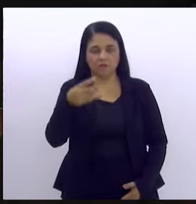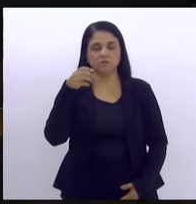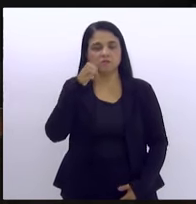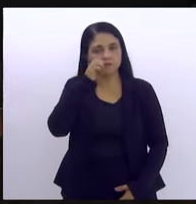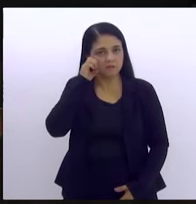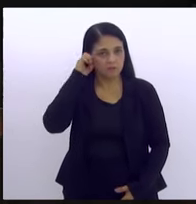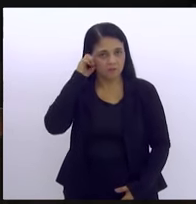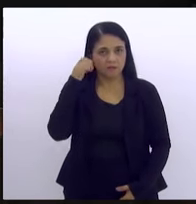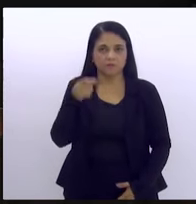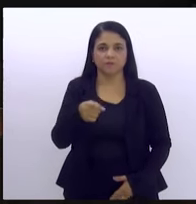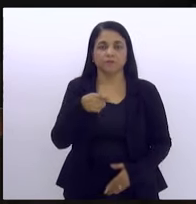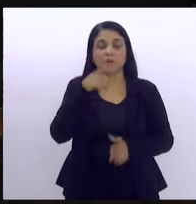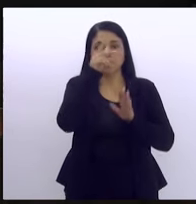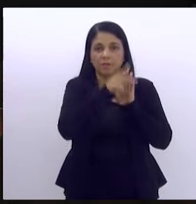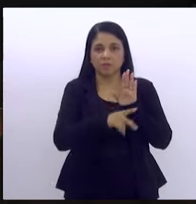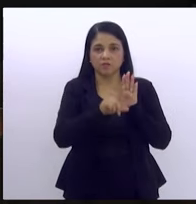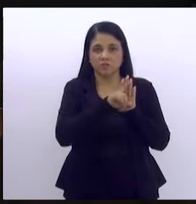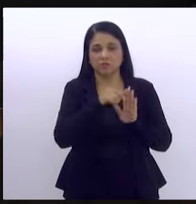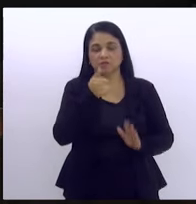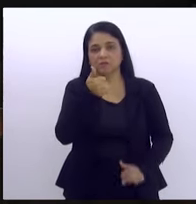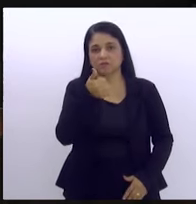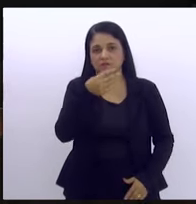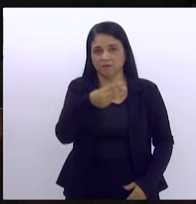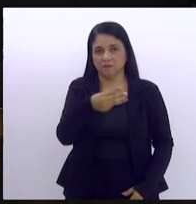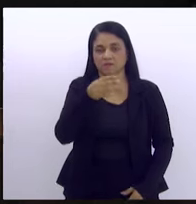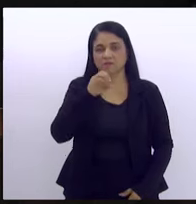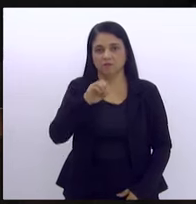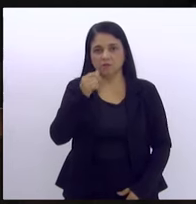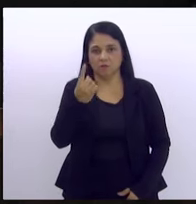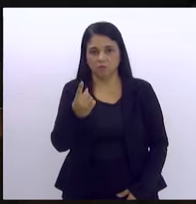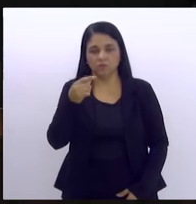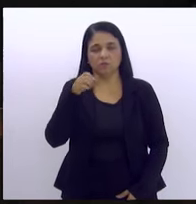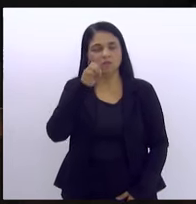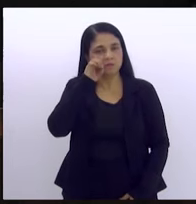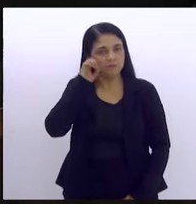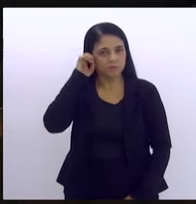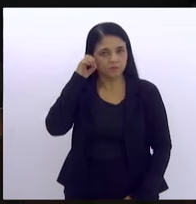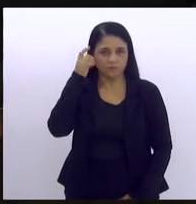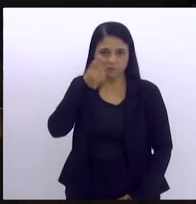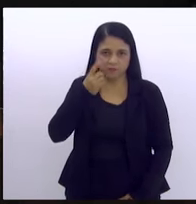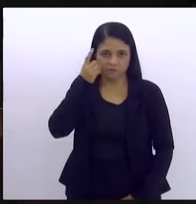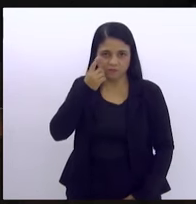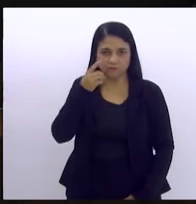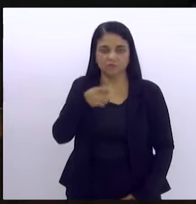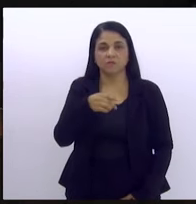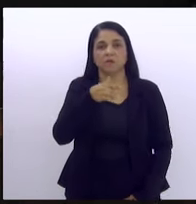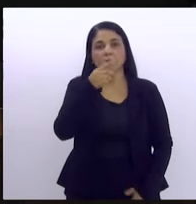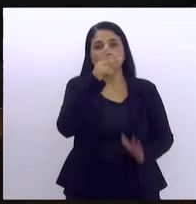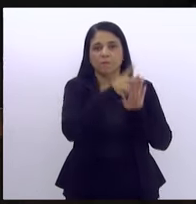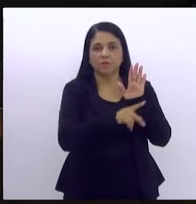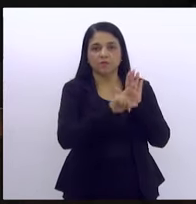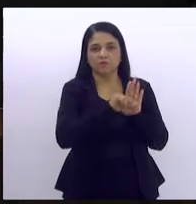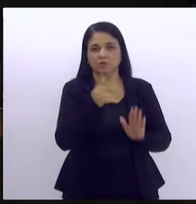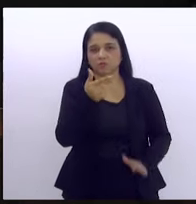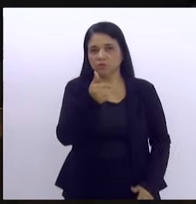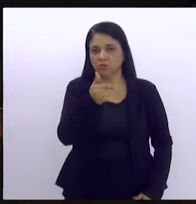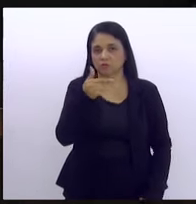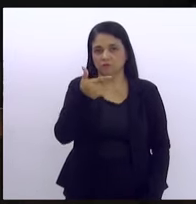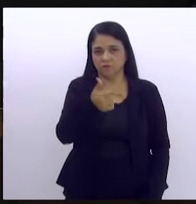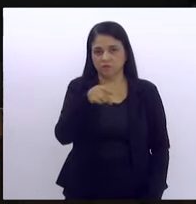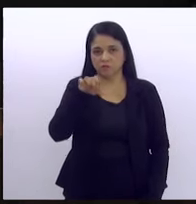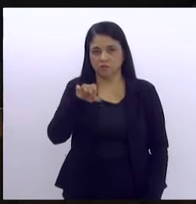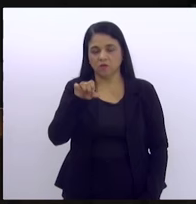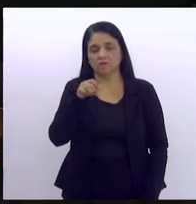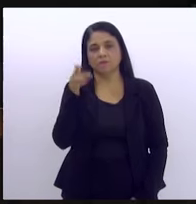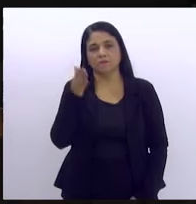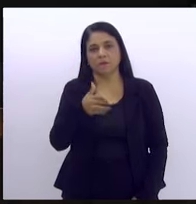Takimoto. O projeto 1301, de 23, da deputada Élica Takimoto. Projeto 1229, de